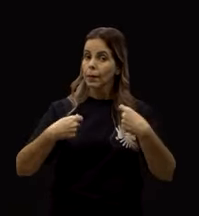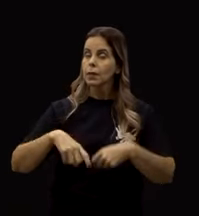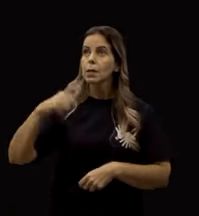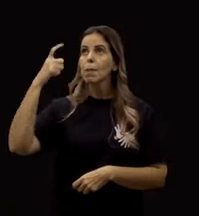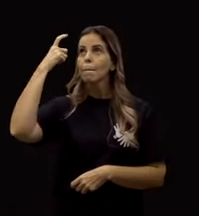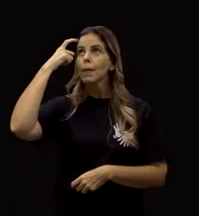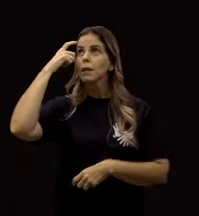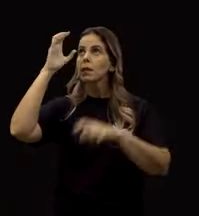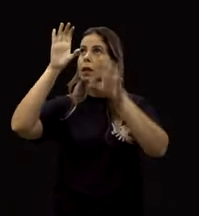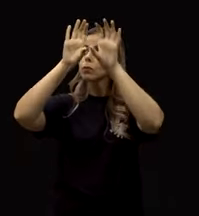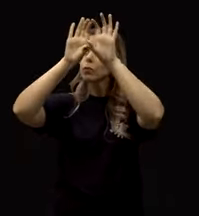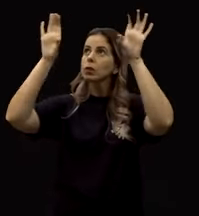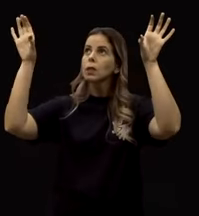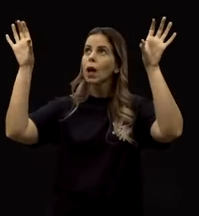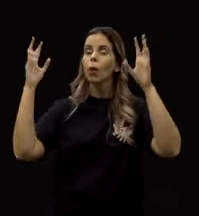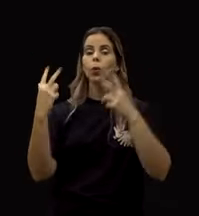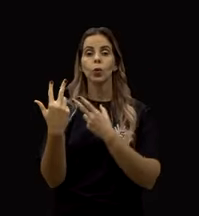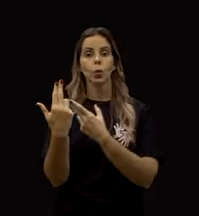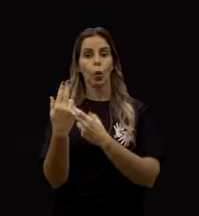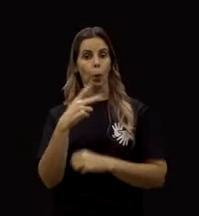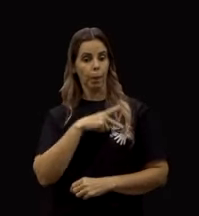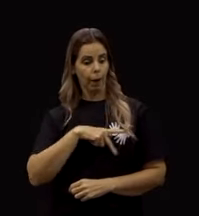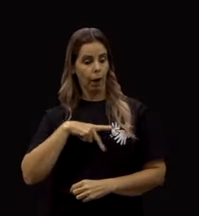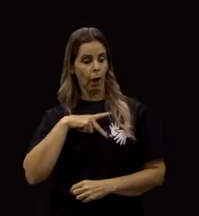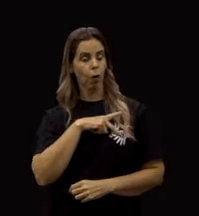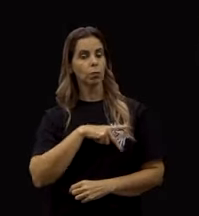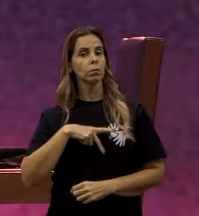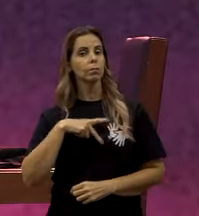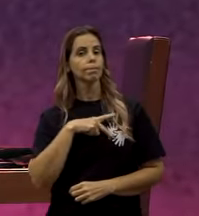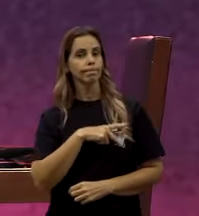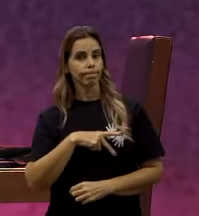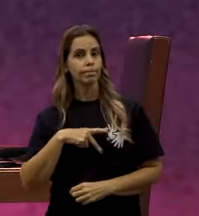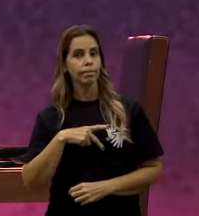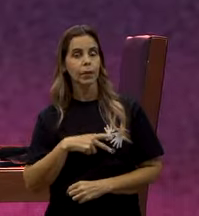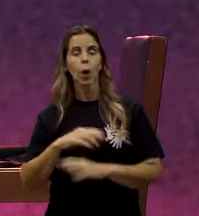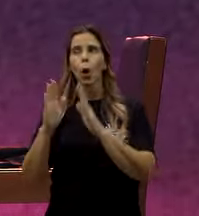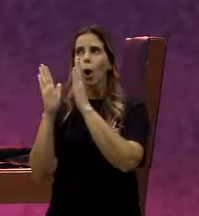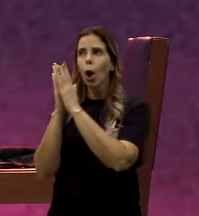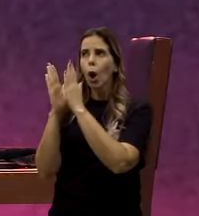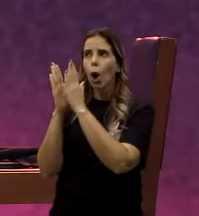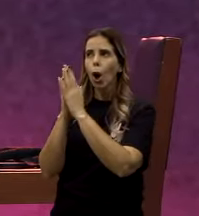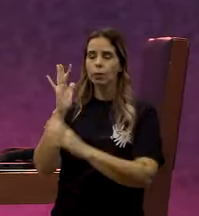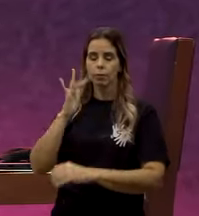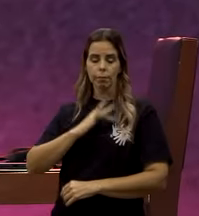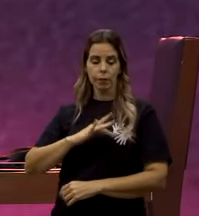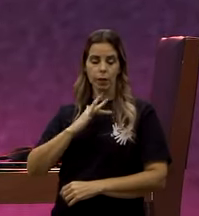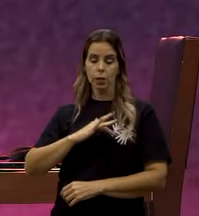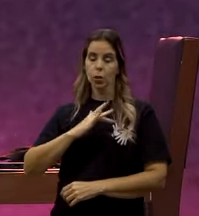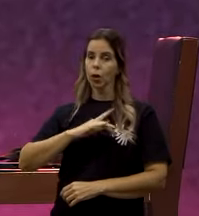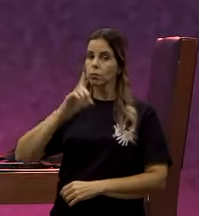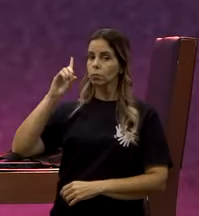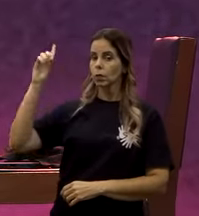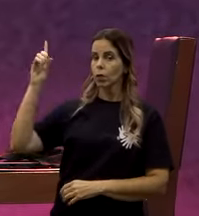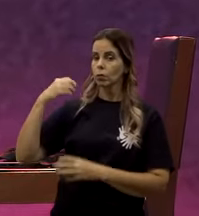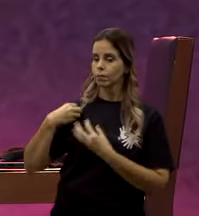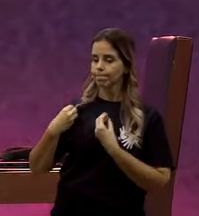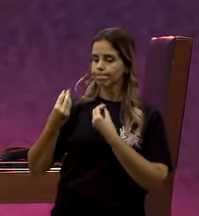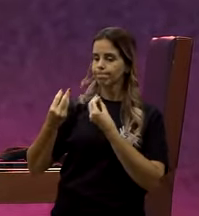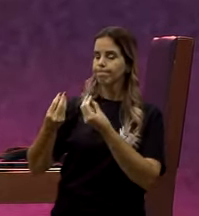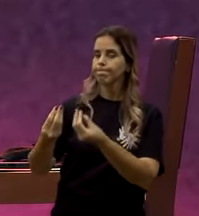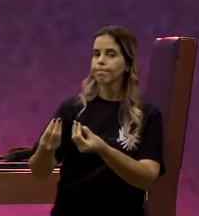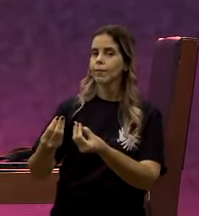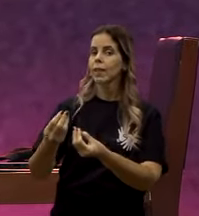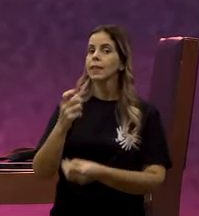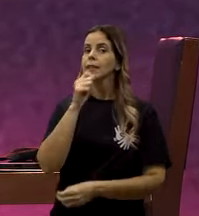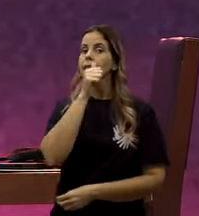é o que Paulo disse em romanos ele disse assim olha portanto irmãos eu rogo pela misericórdia de Deus que vocês se ofereçam como sacrifício vivo Santo agradável a Deus que é o